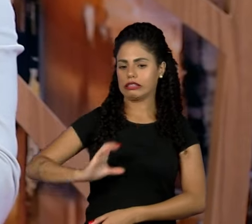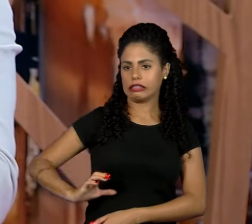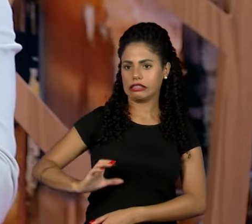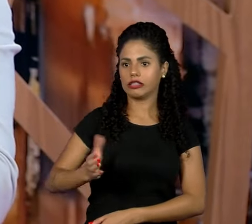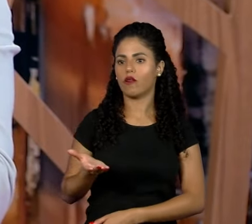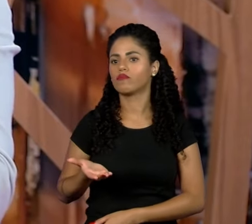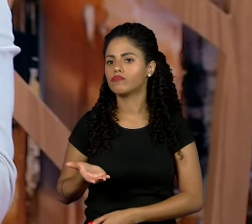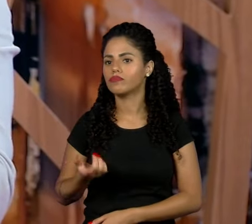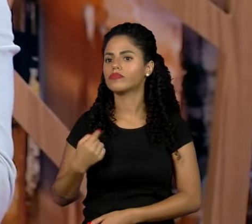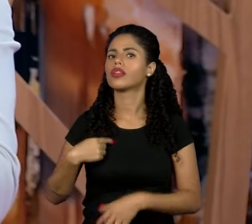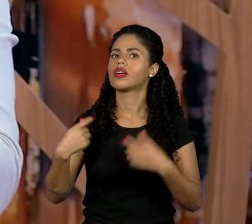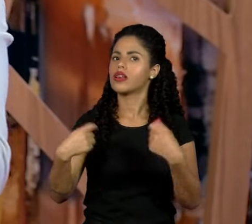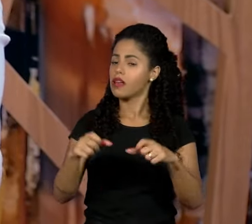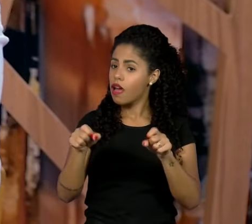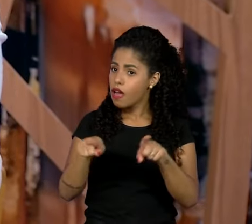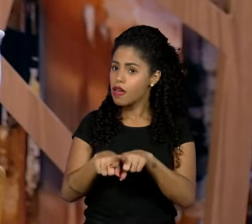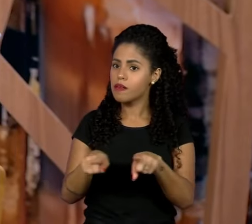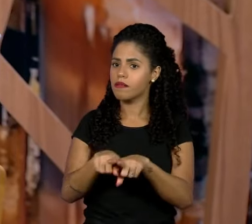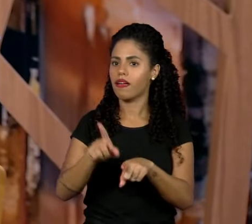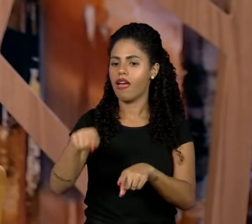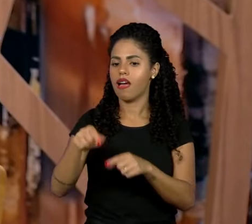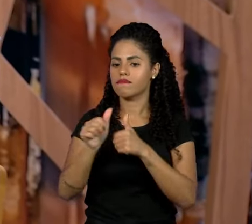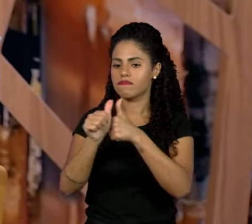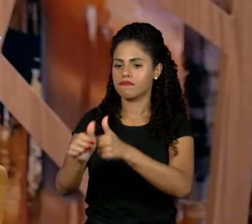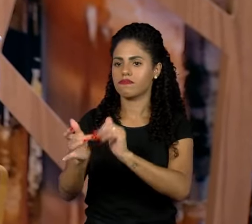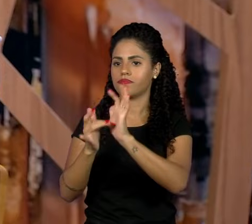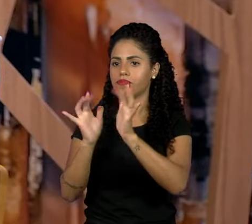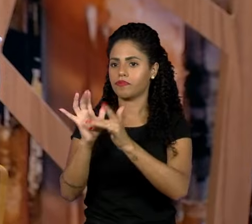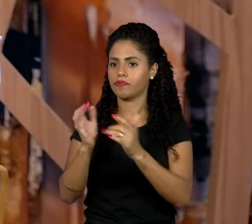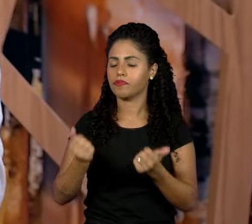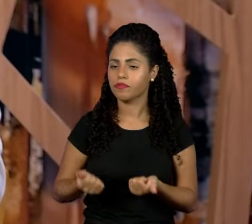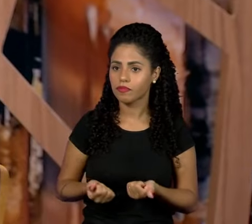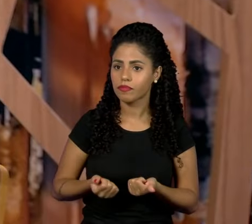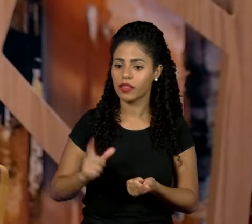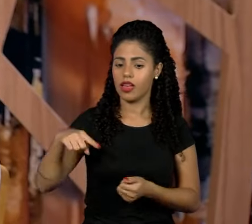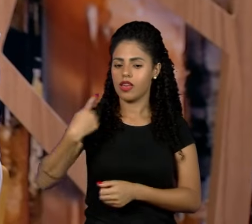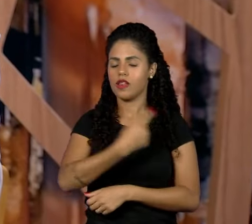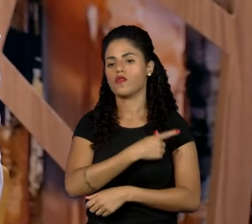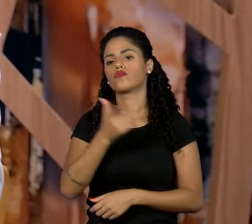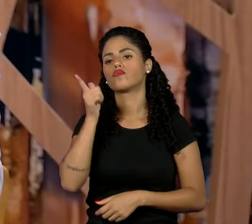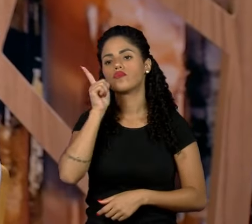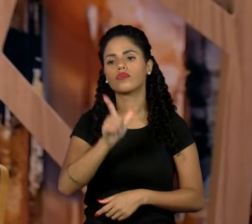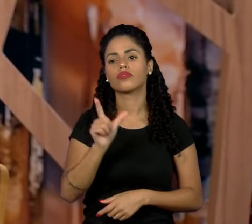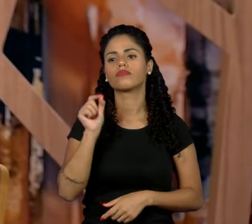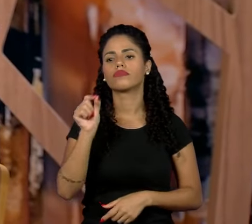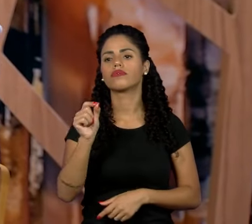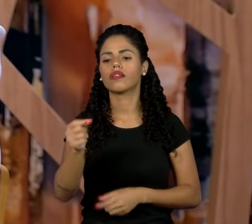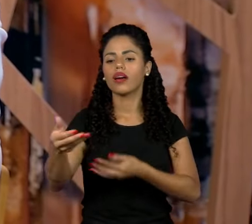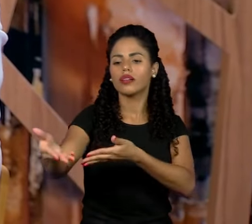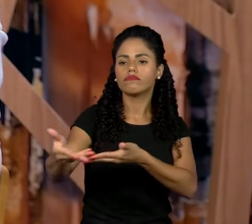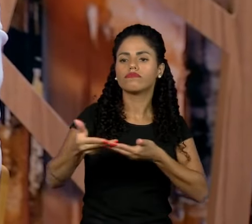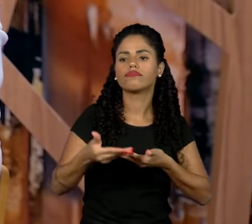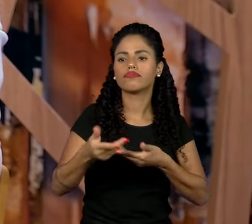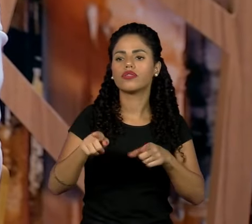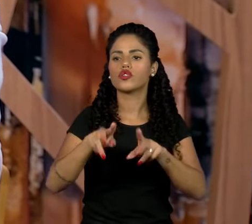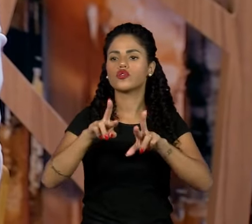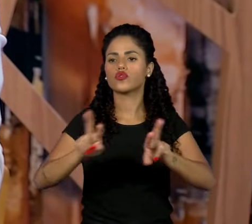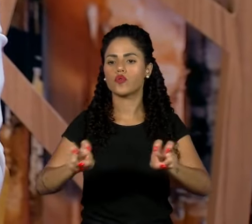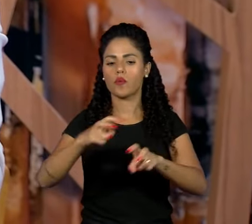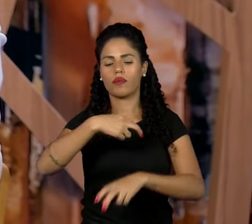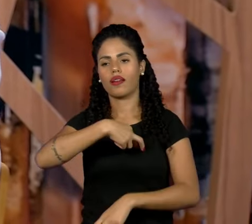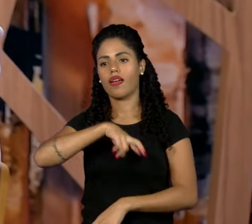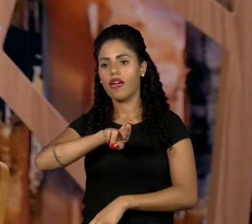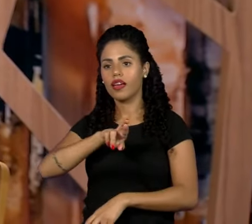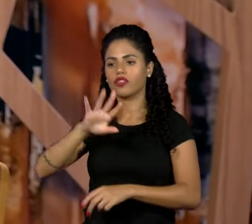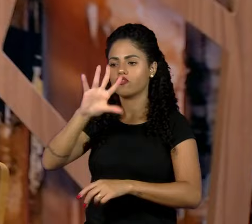Estado agora também é cristão. Então, quando nós conseguirmos trazer essa força da religião de matriz